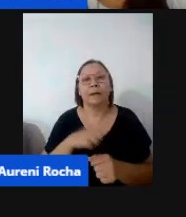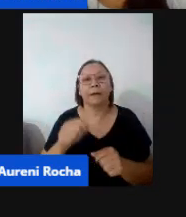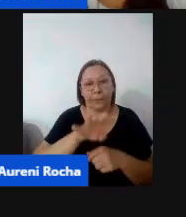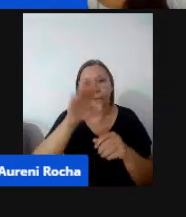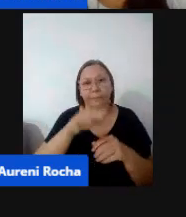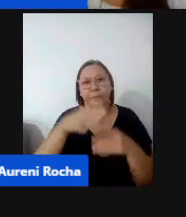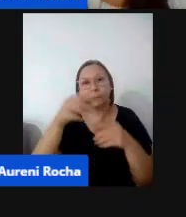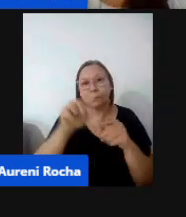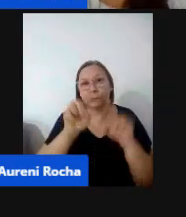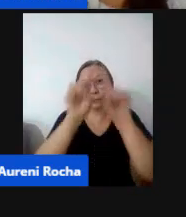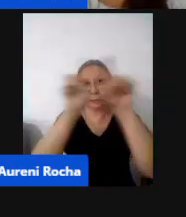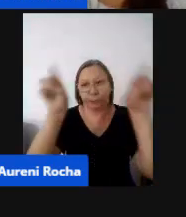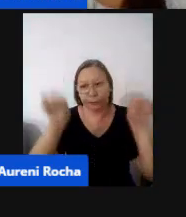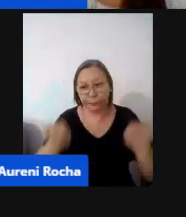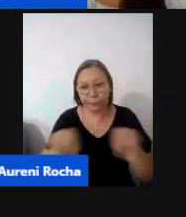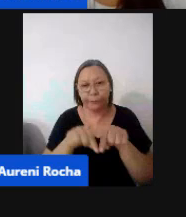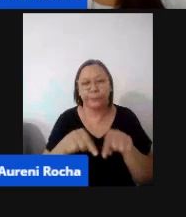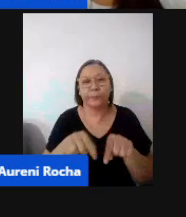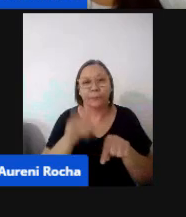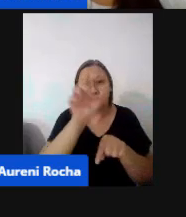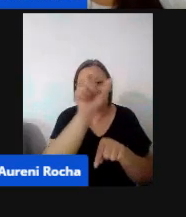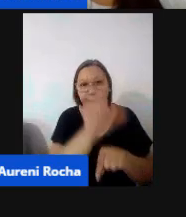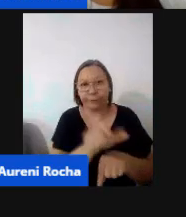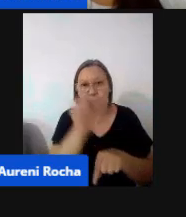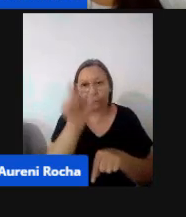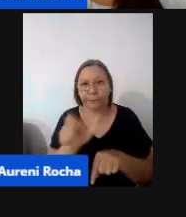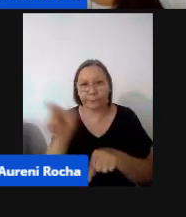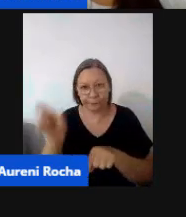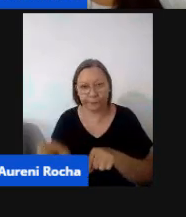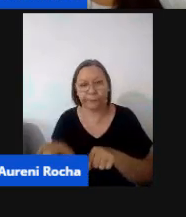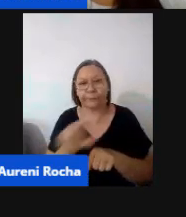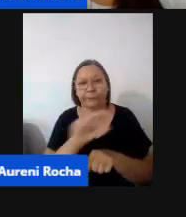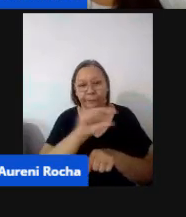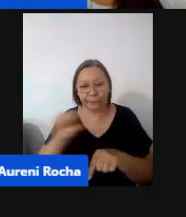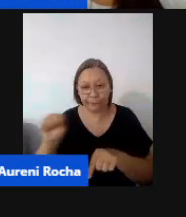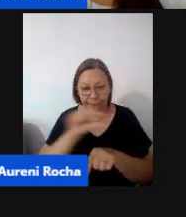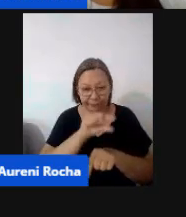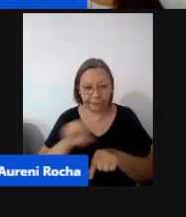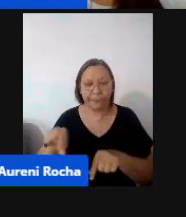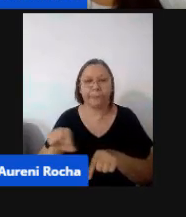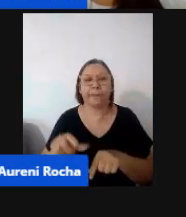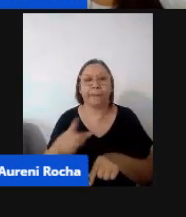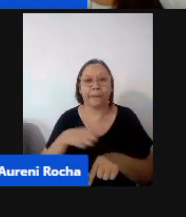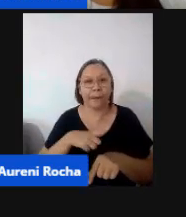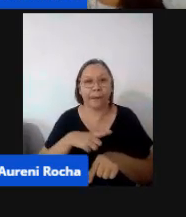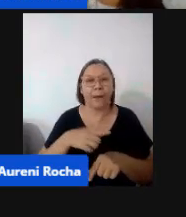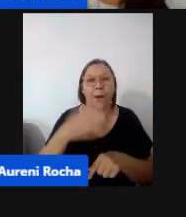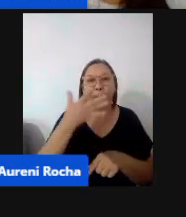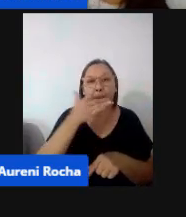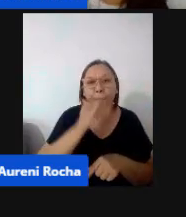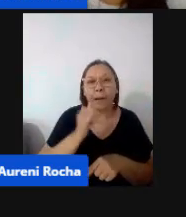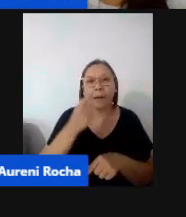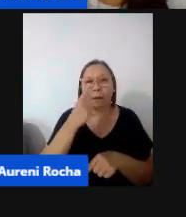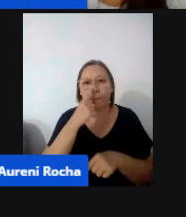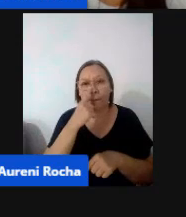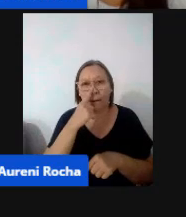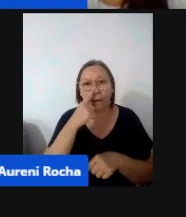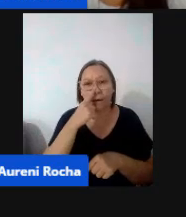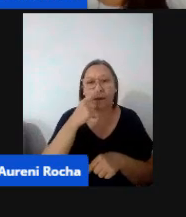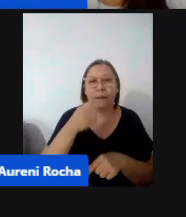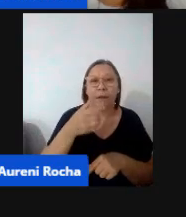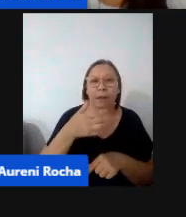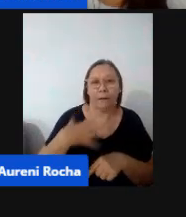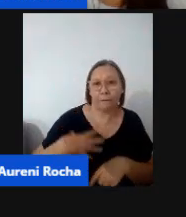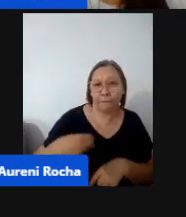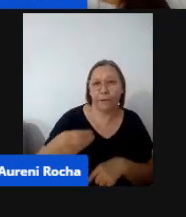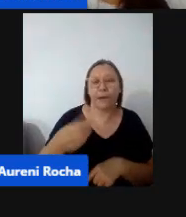Silva. Então, aqui nós temos o pai, a mãe, a filha, o filho, pode ser a avó, pode